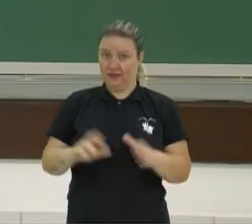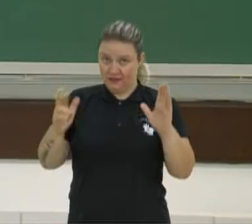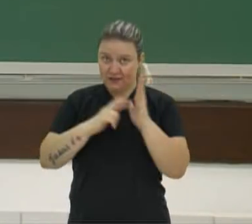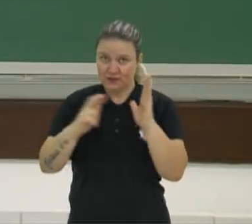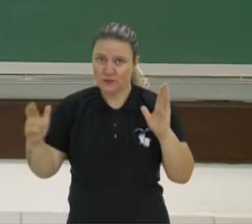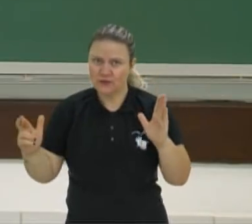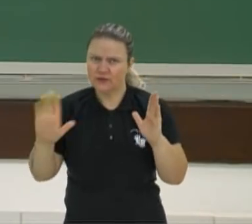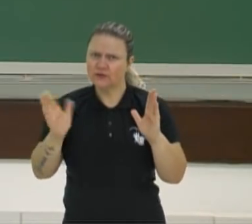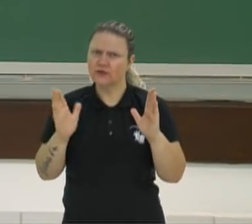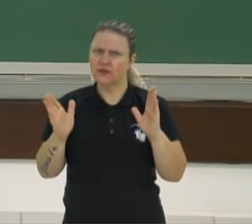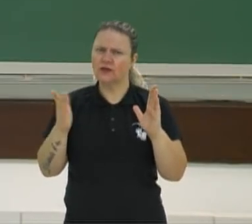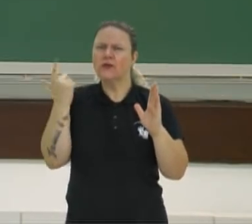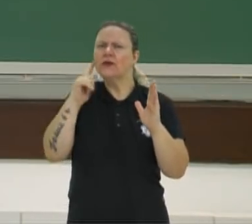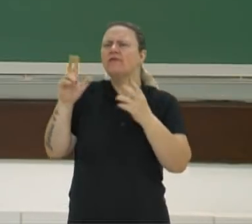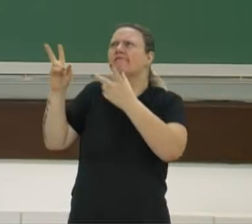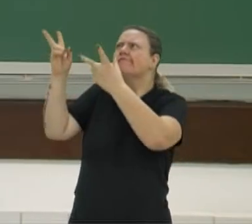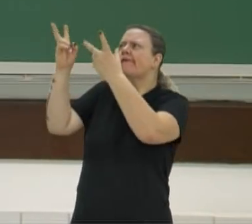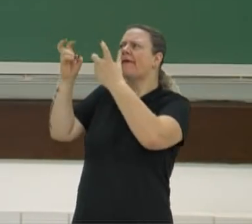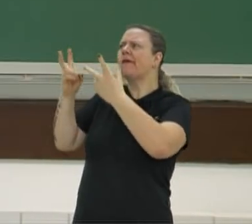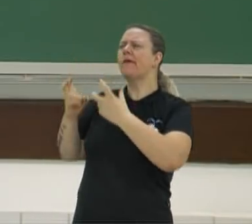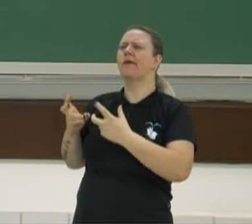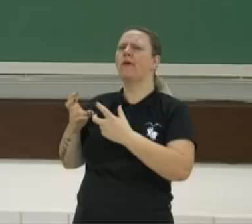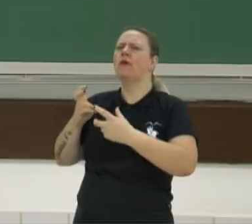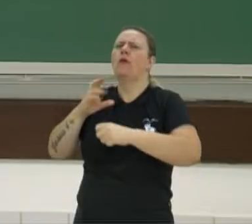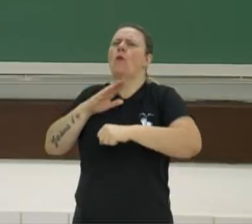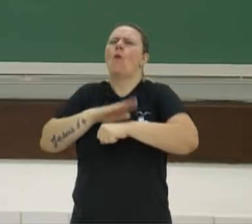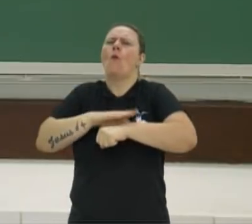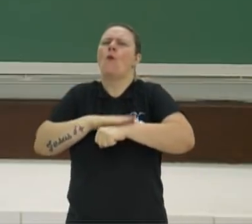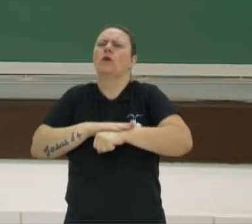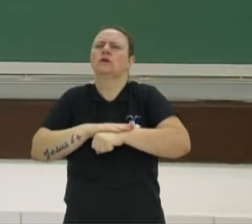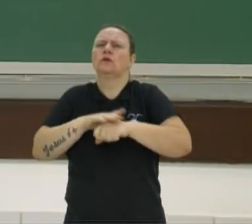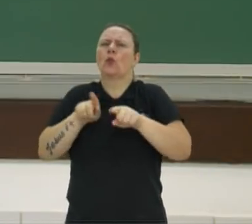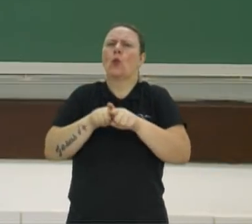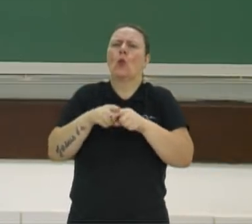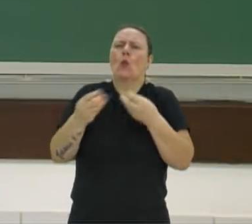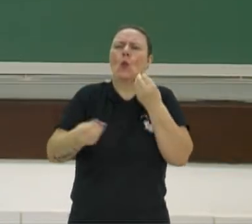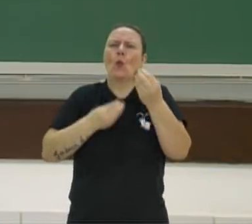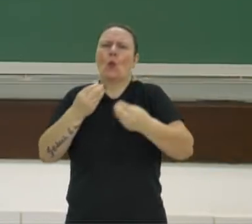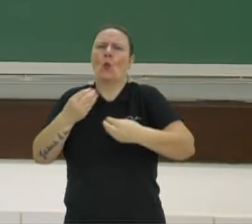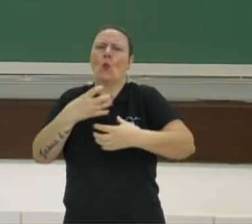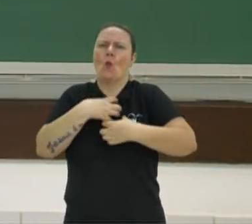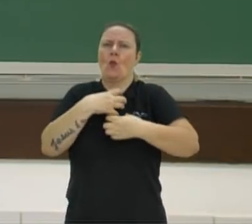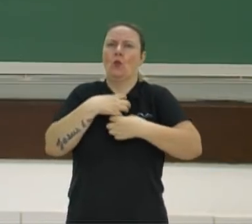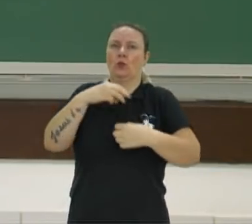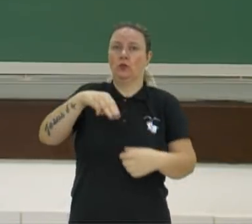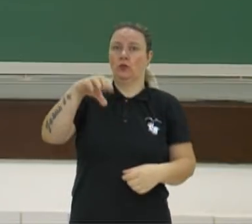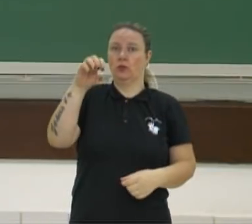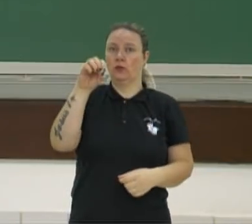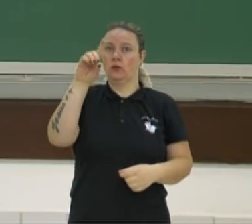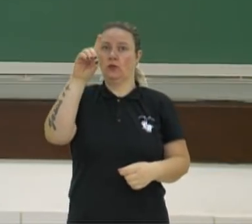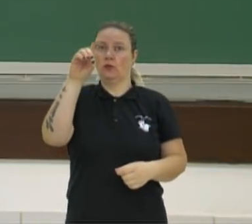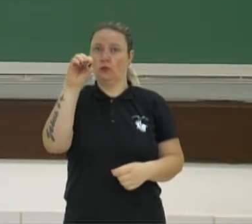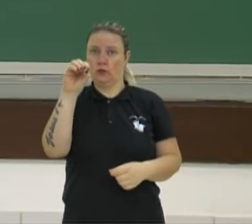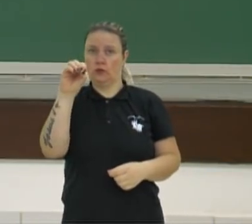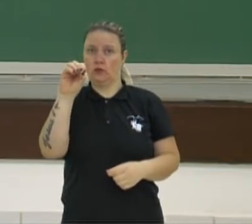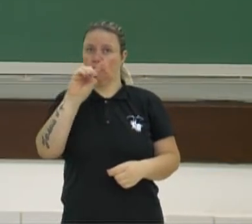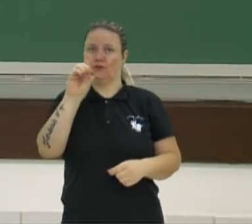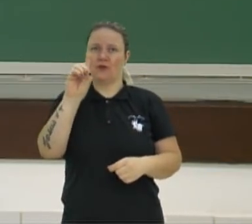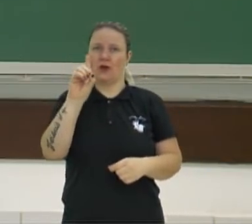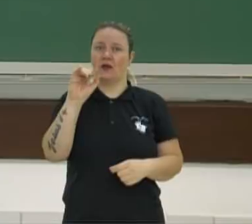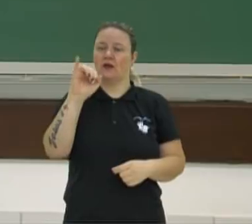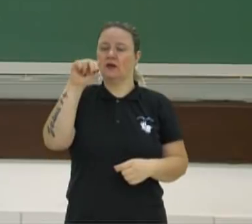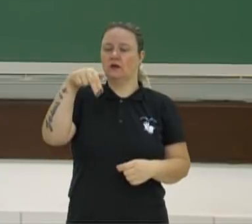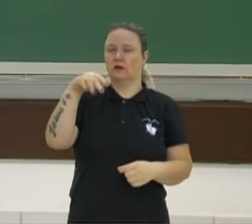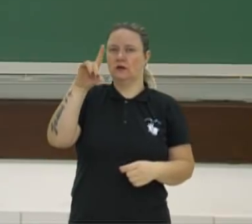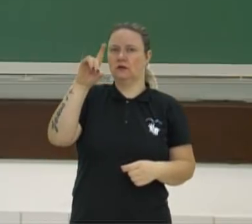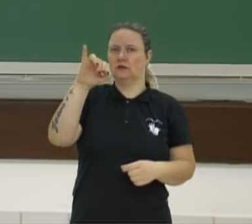respondeu, conseguiu perceber qual é o modo? O modo mudou um pouco nesses trechos. Não é mais o indicativo.